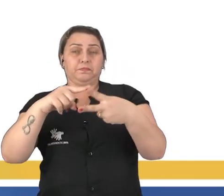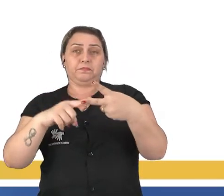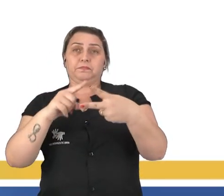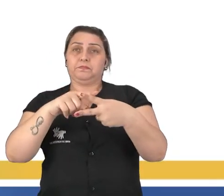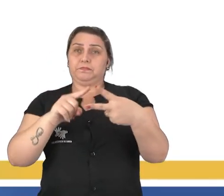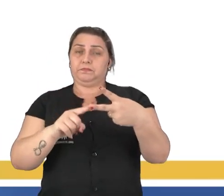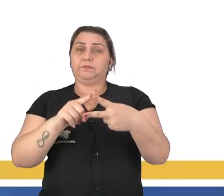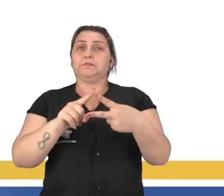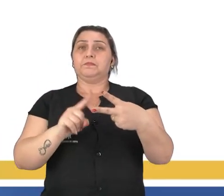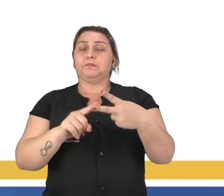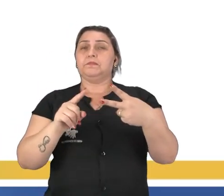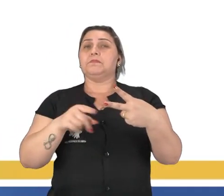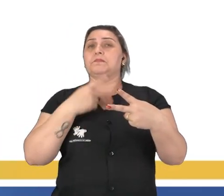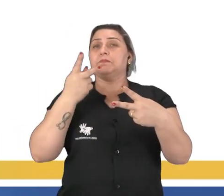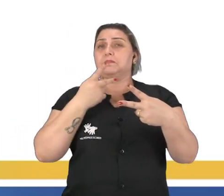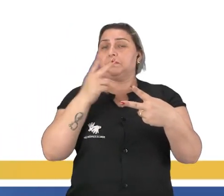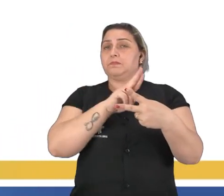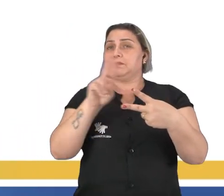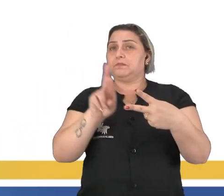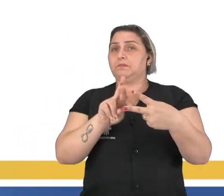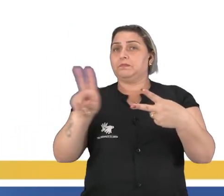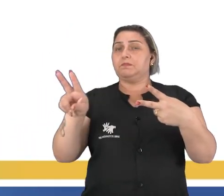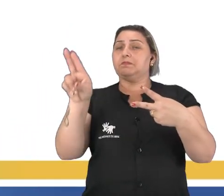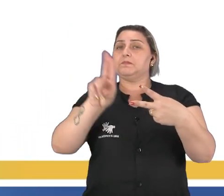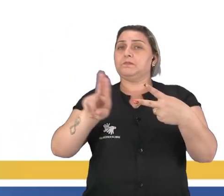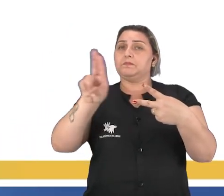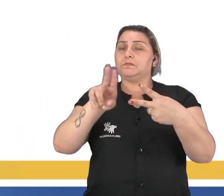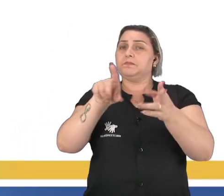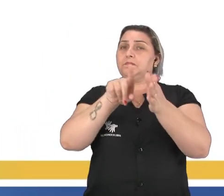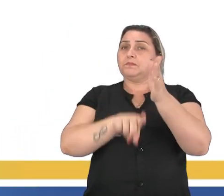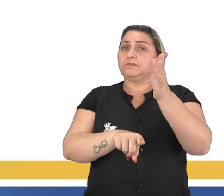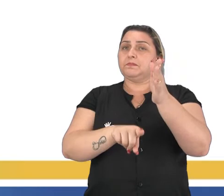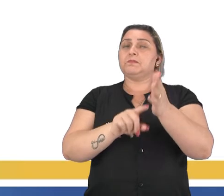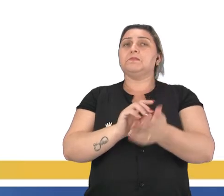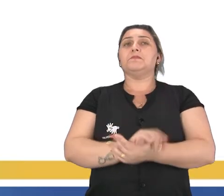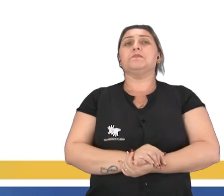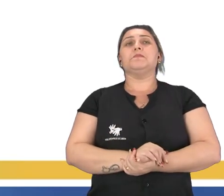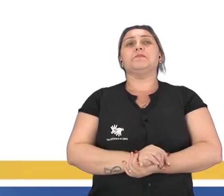coisas, geralmente, como o próprio nome diz, diferença, nós usamos a subtração.